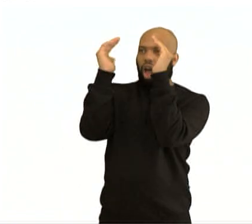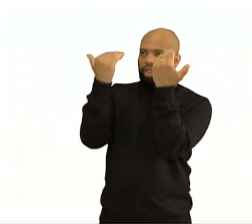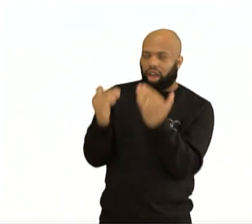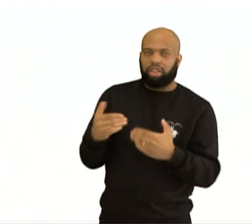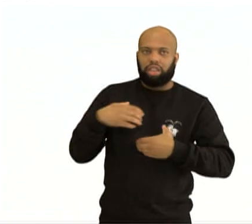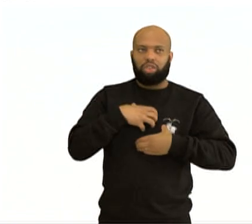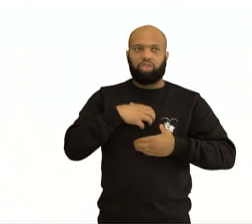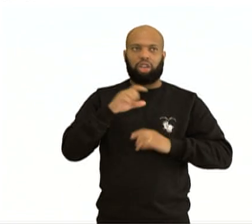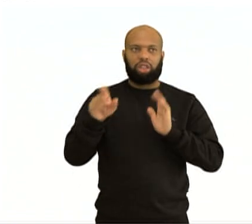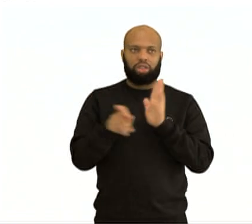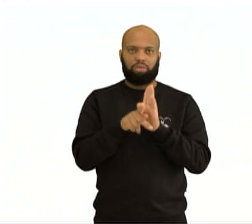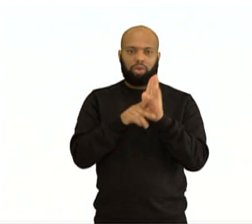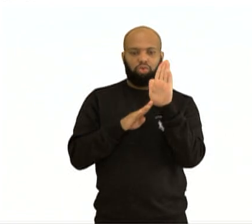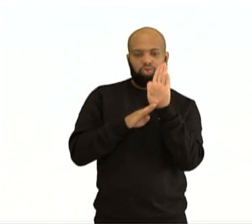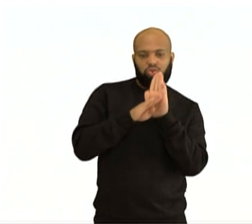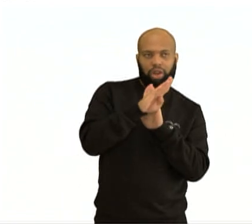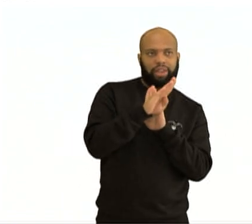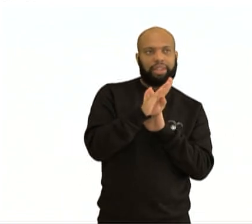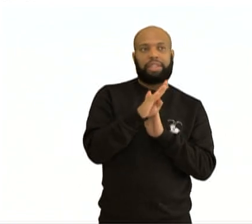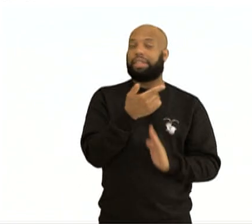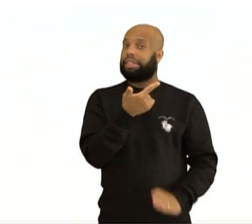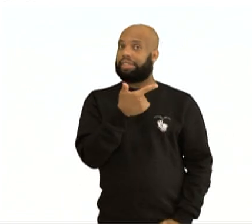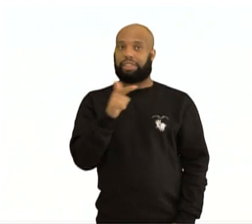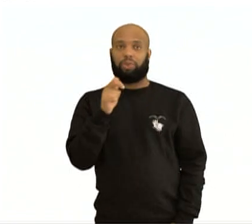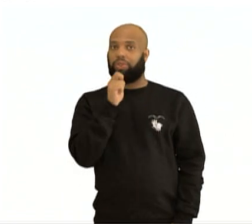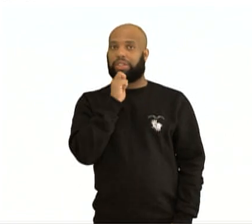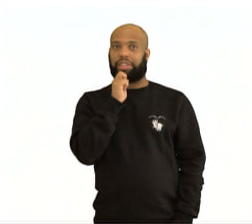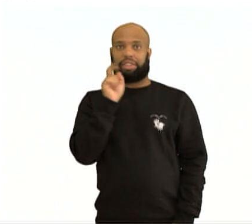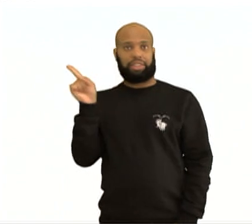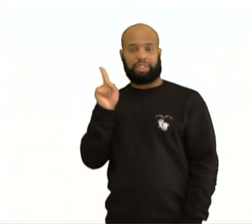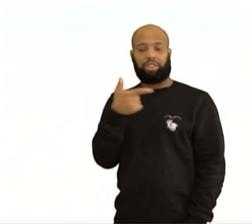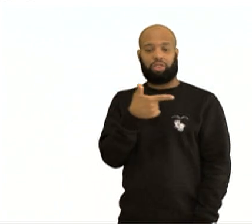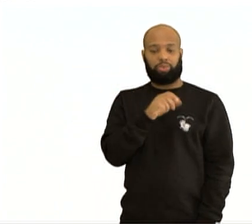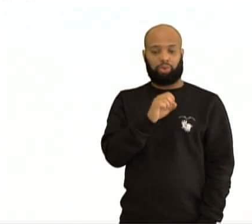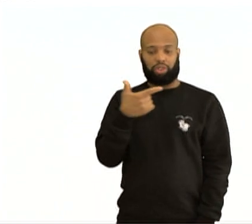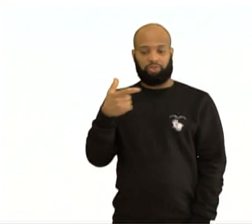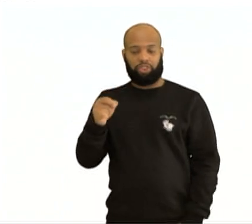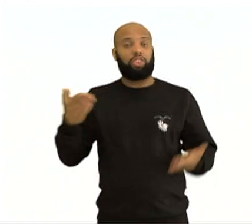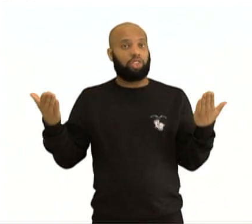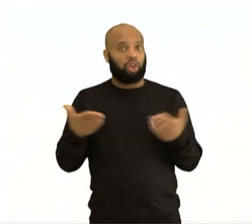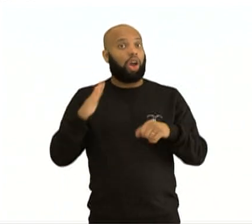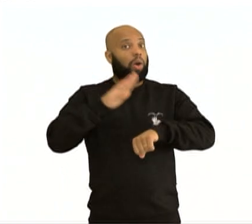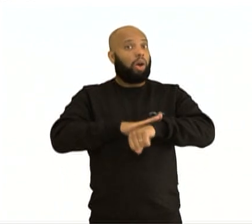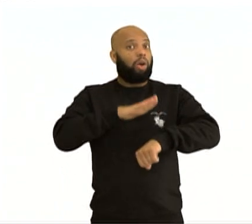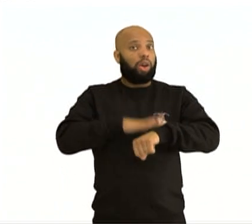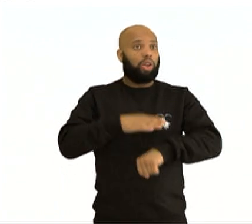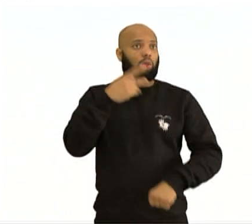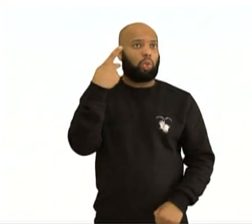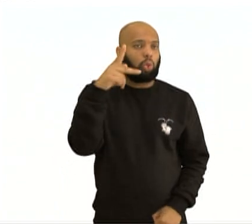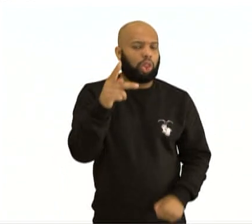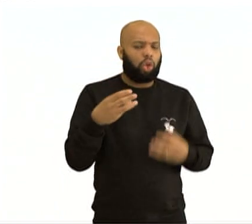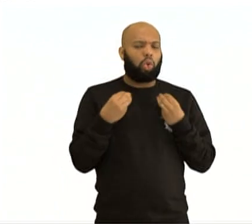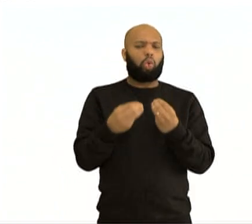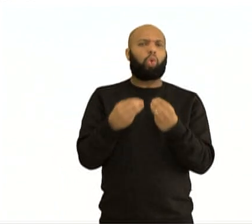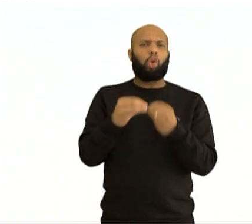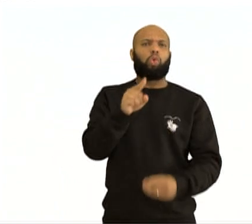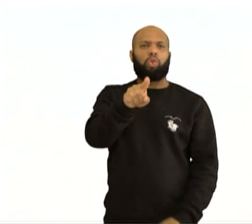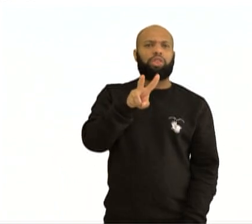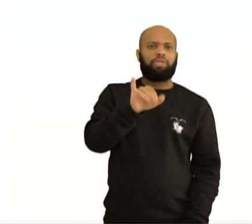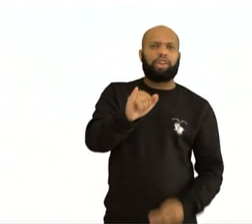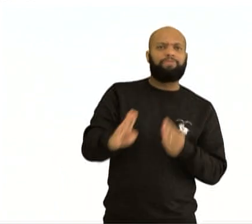reta, nós não temos aqui para 2020. Então, a ideia agora é com vocês aí. Como será que vocês encontrariam